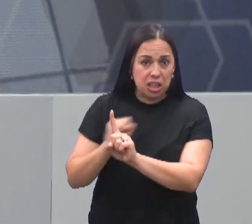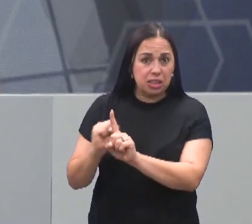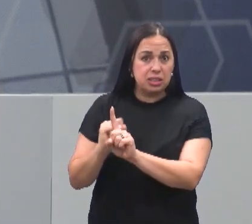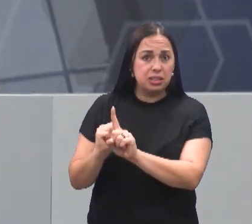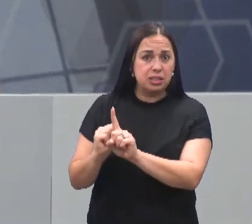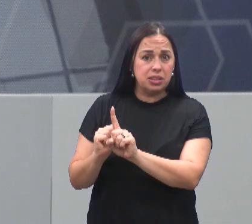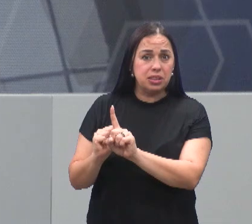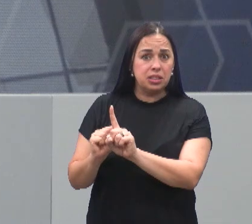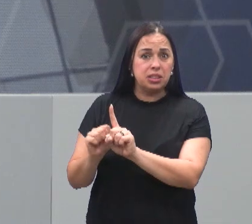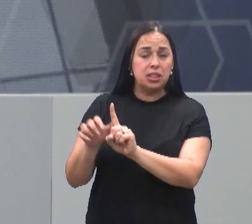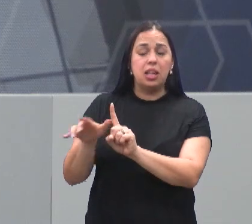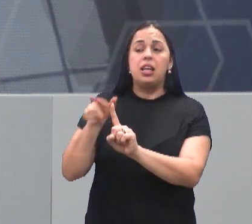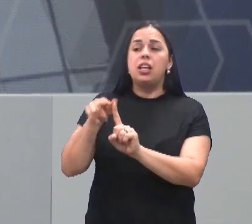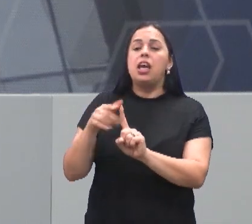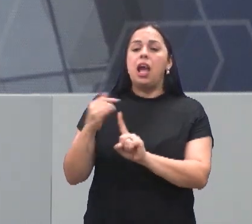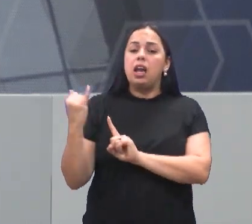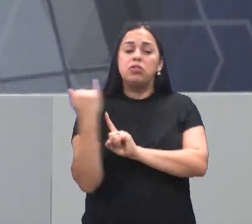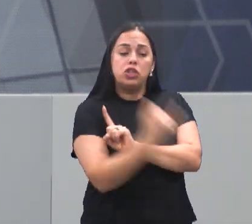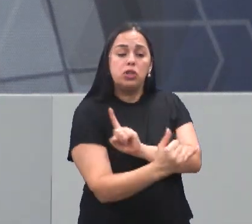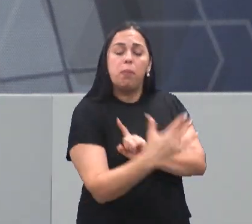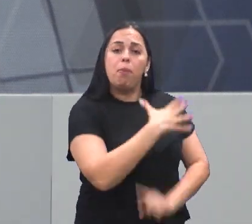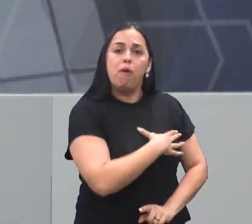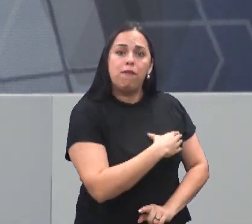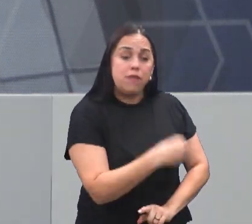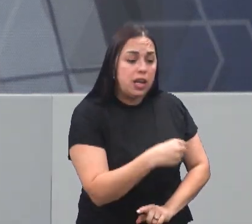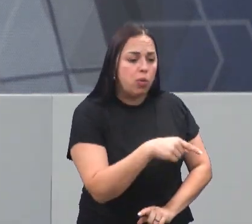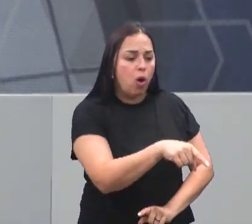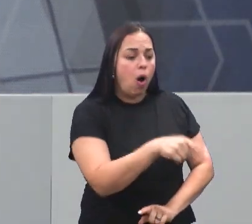o travesseiro na cabeça e durma.